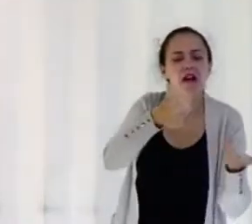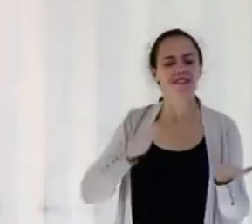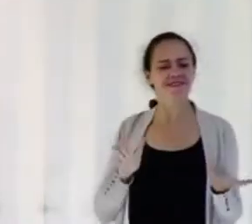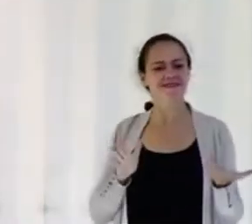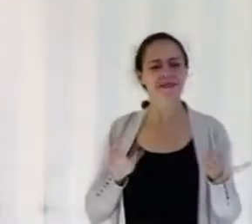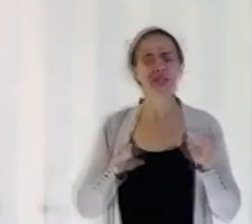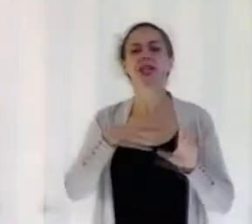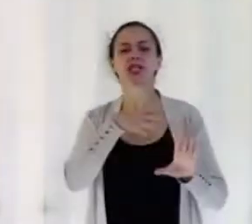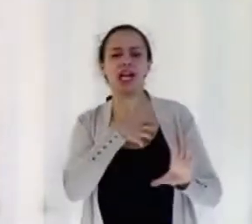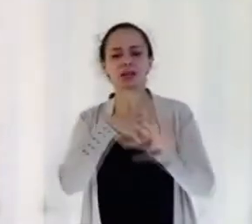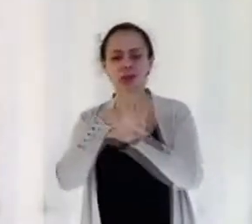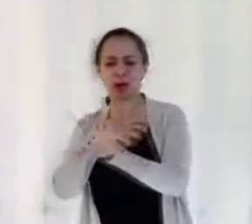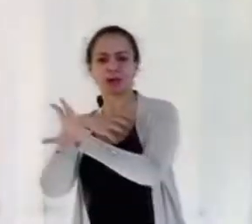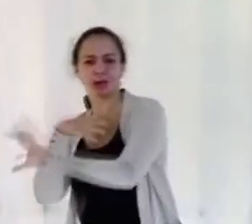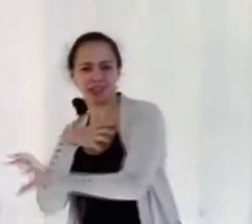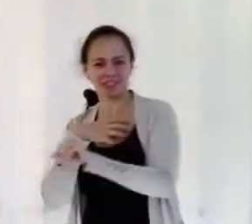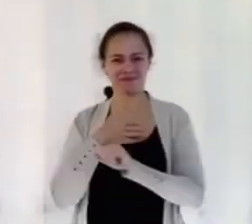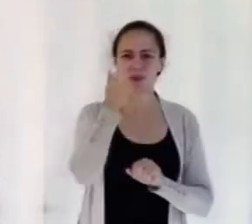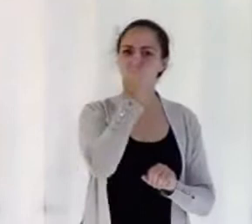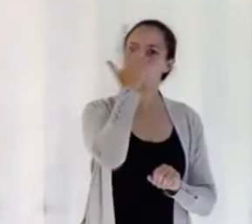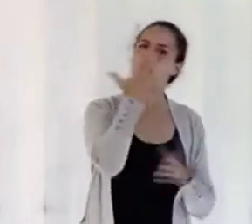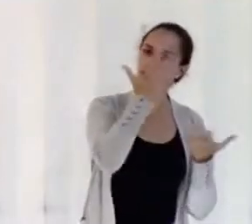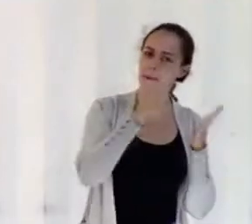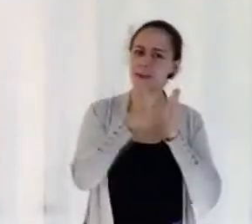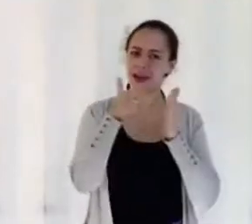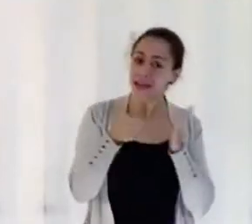Nós temos o reverendo Jorge,